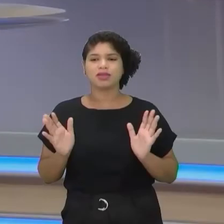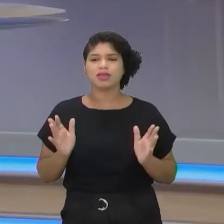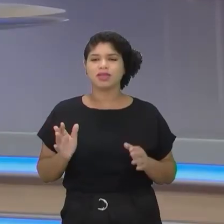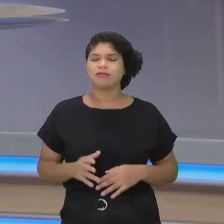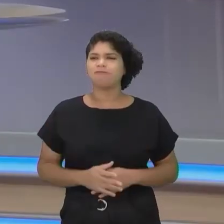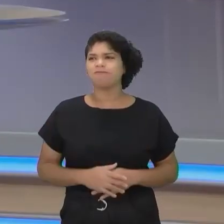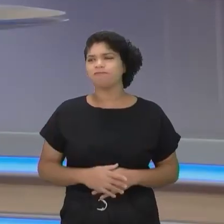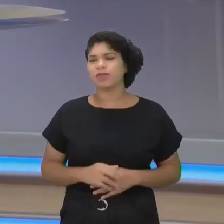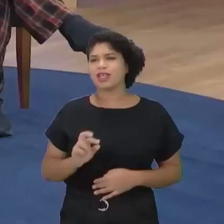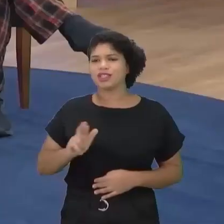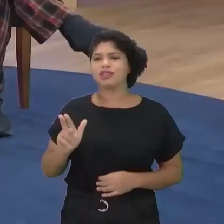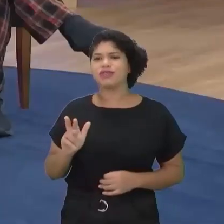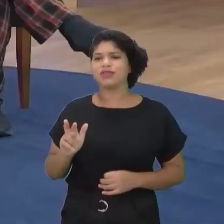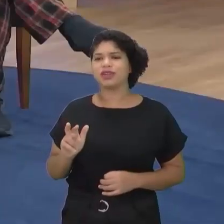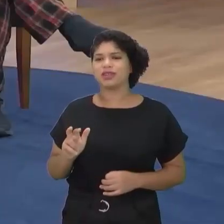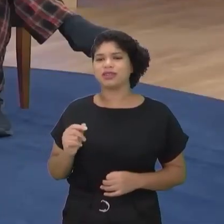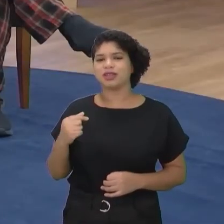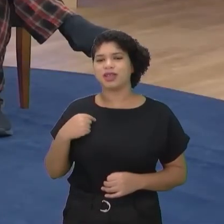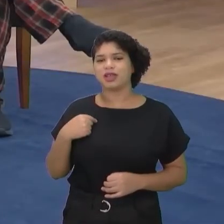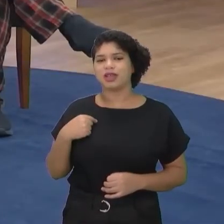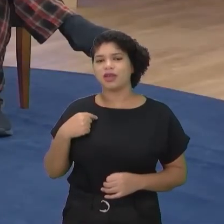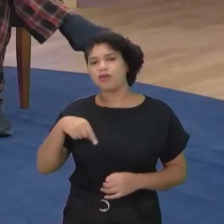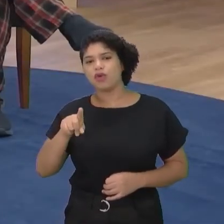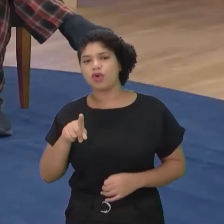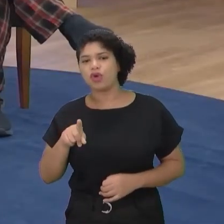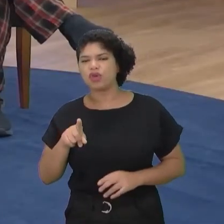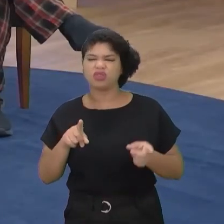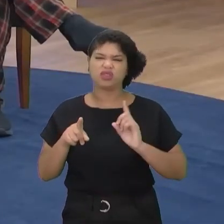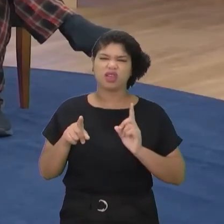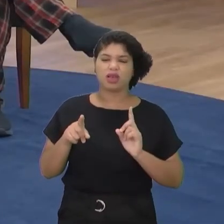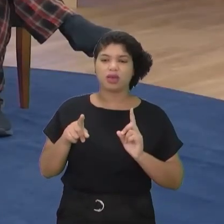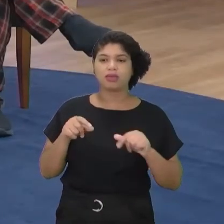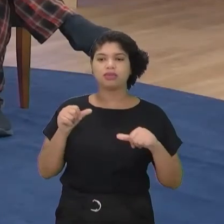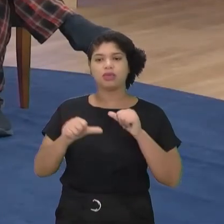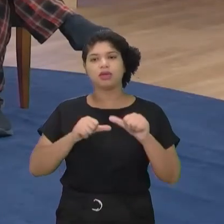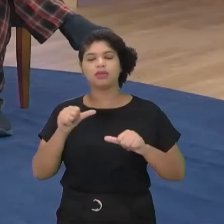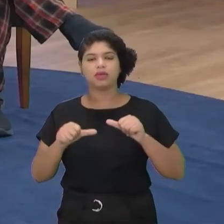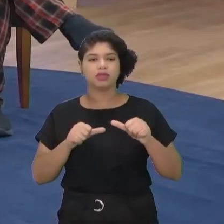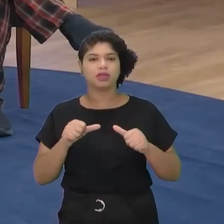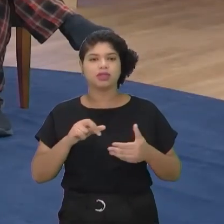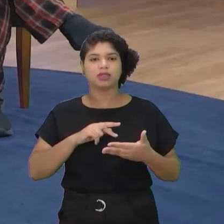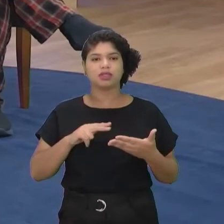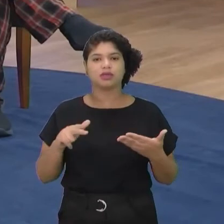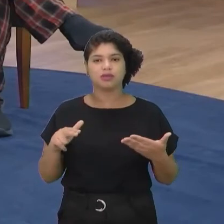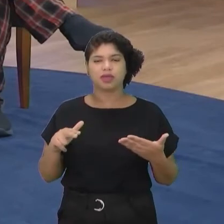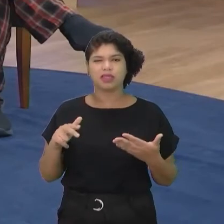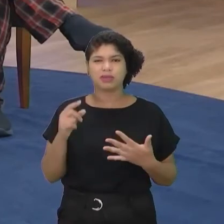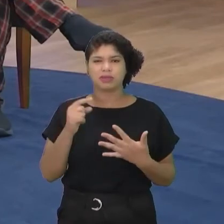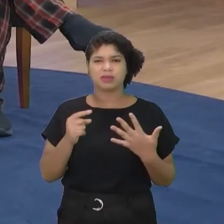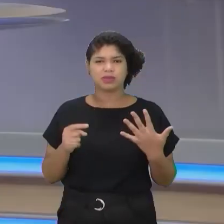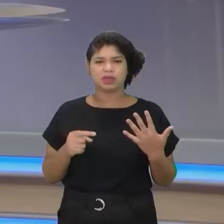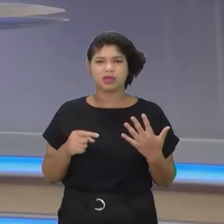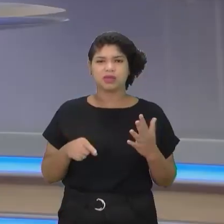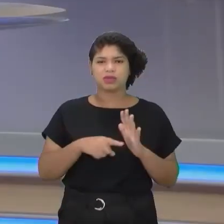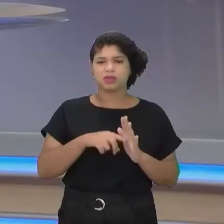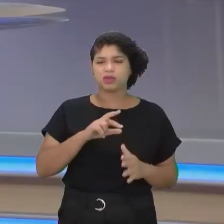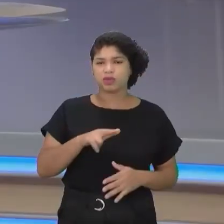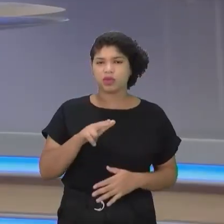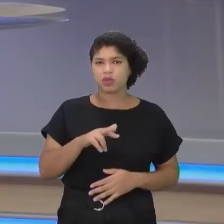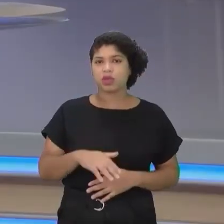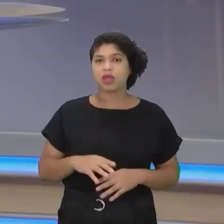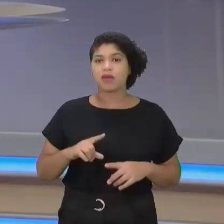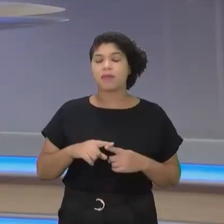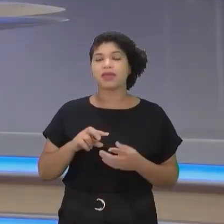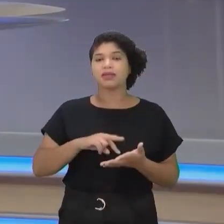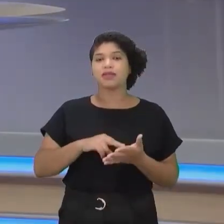isso é diferente, será que eu vou, será que eu não vou? Não, mudanças assim não são positivas. Mas a partir do momento que a gente entender que faz parte